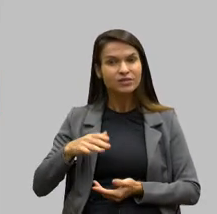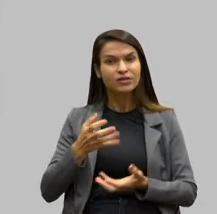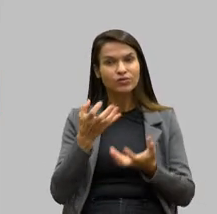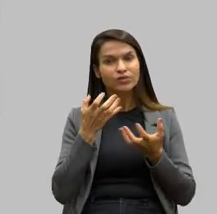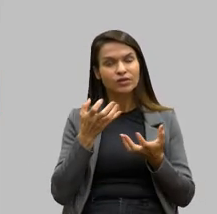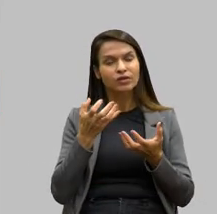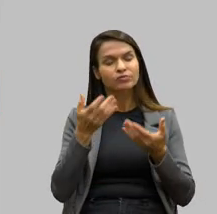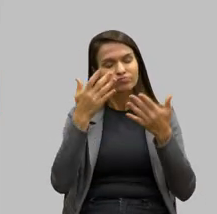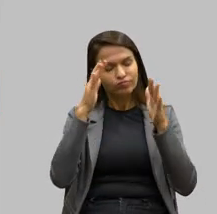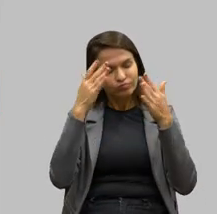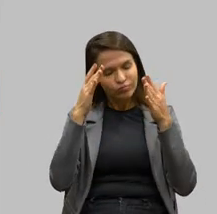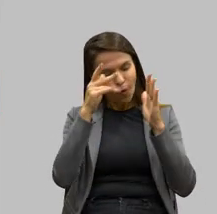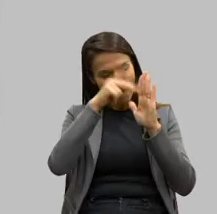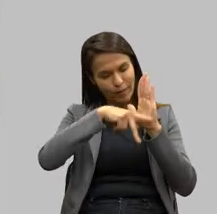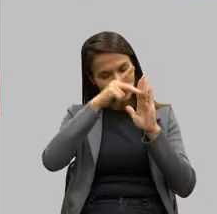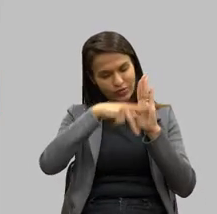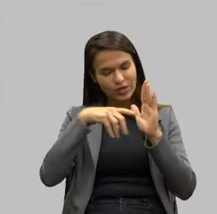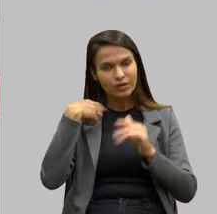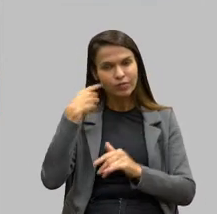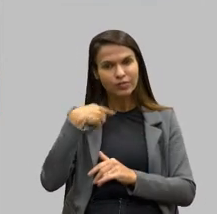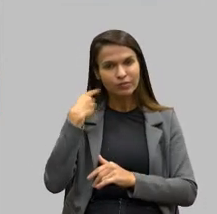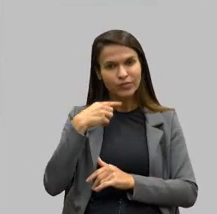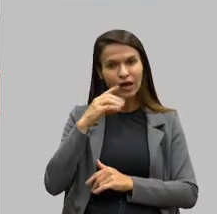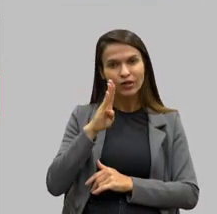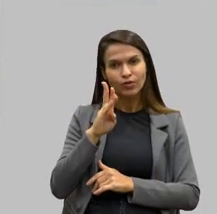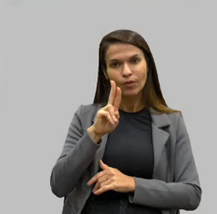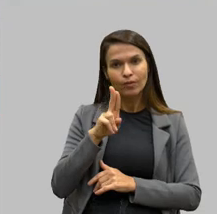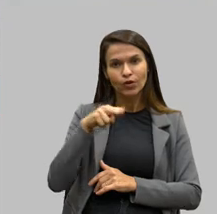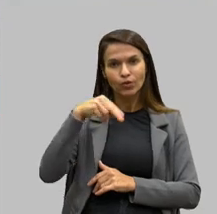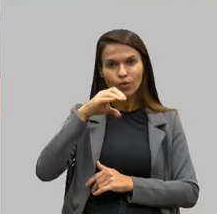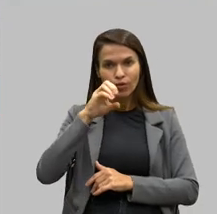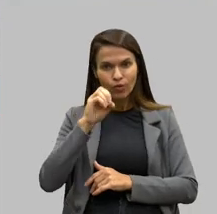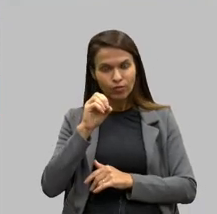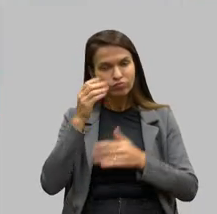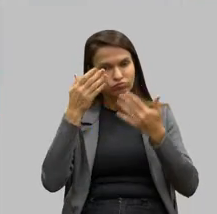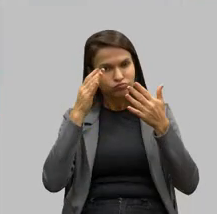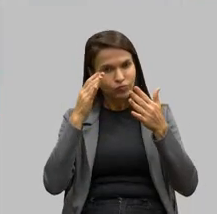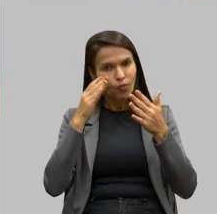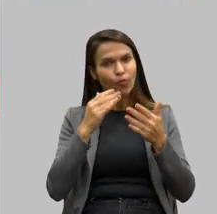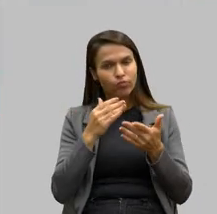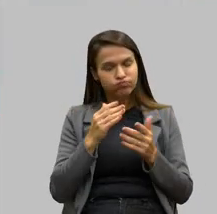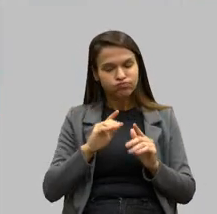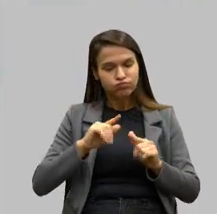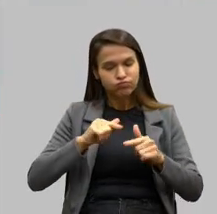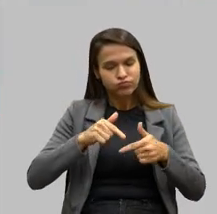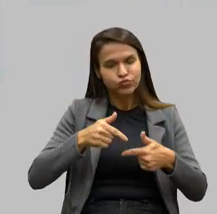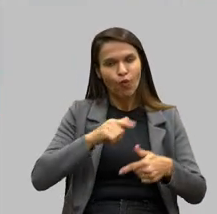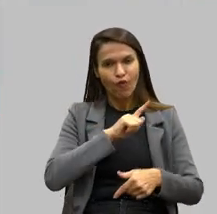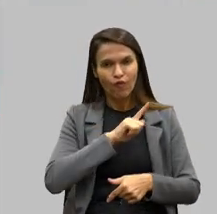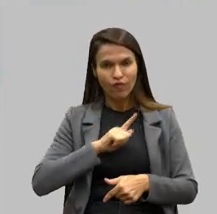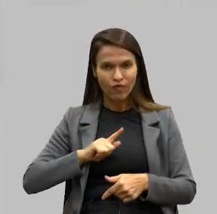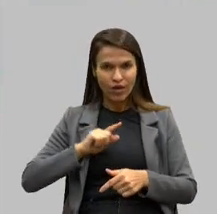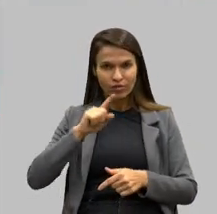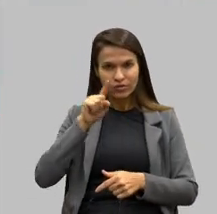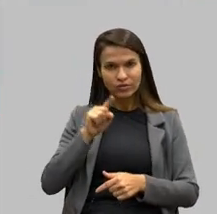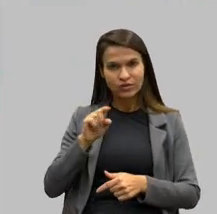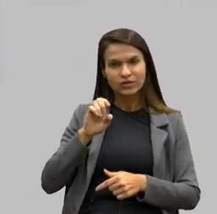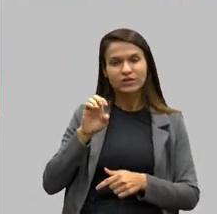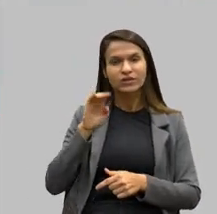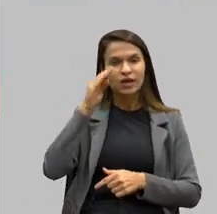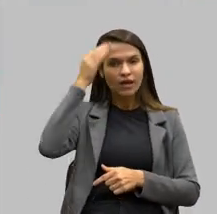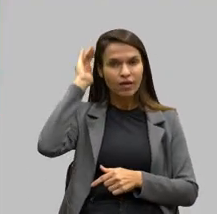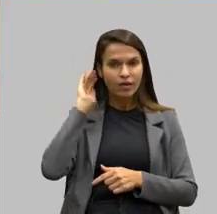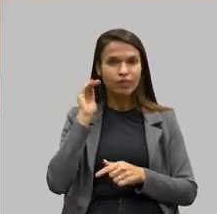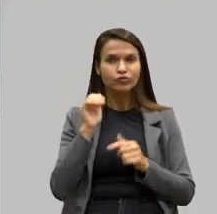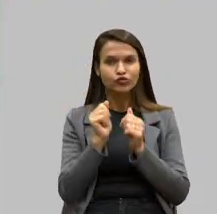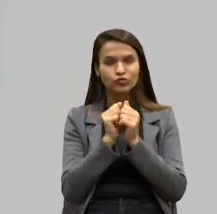elogiar o projeto do deputado Bruno, elogiar a iniciativa do governo Zema junto às escolas e junto aos alunos. Obrigada.